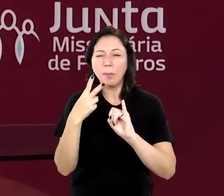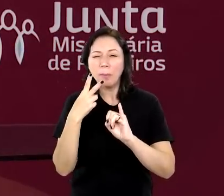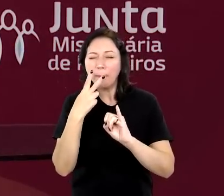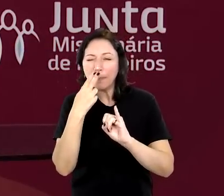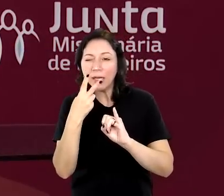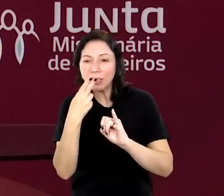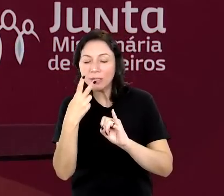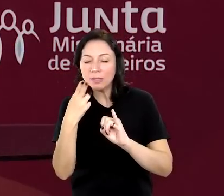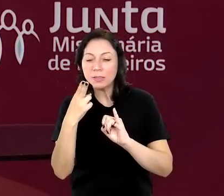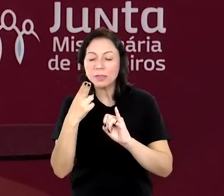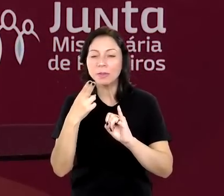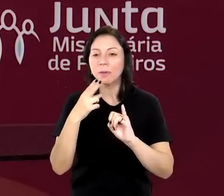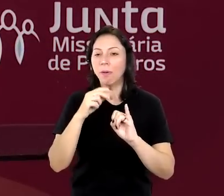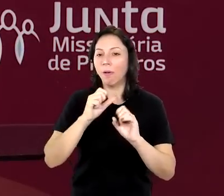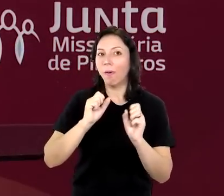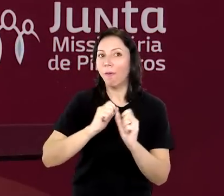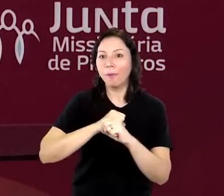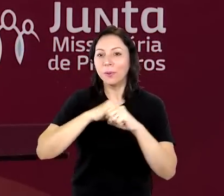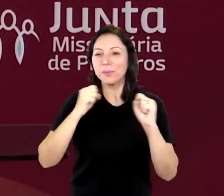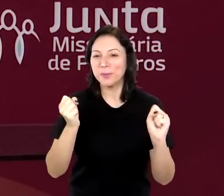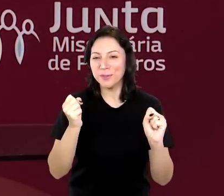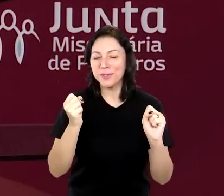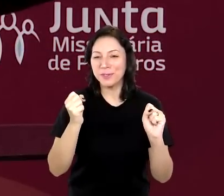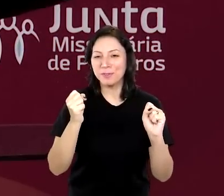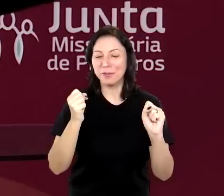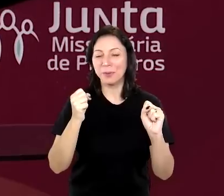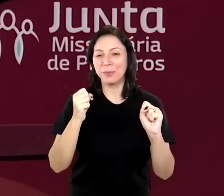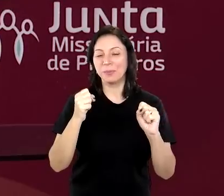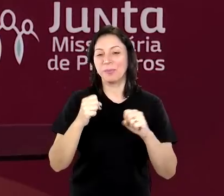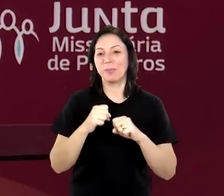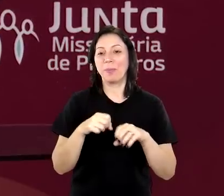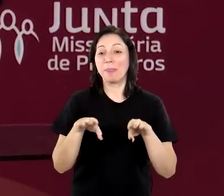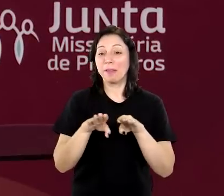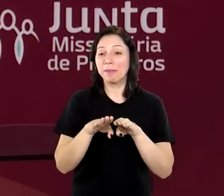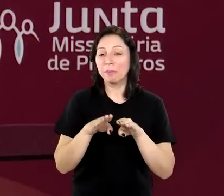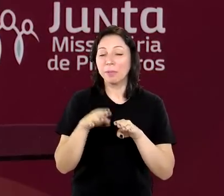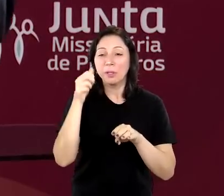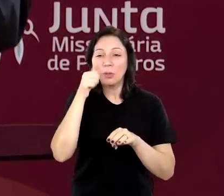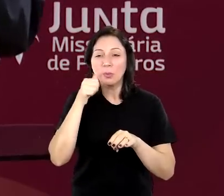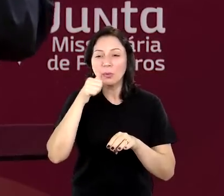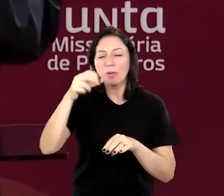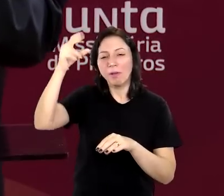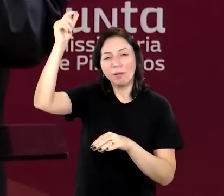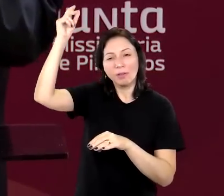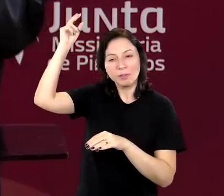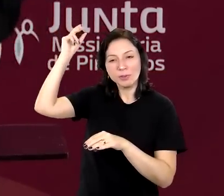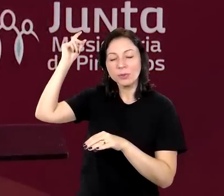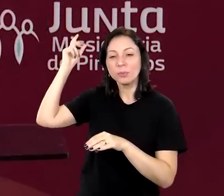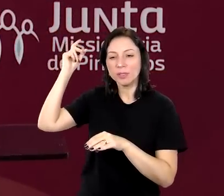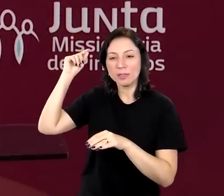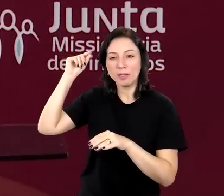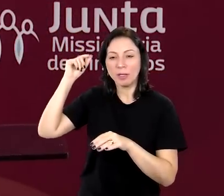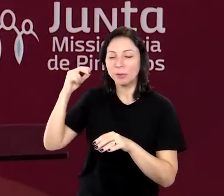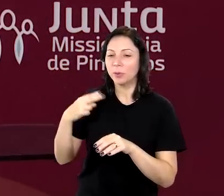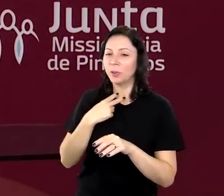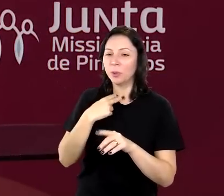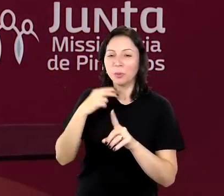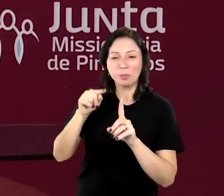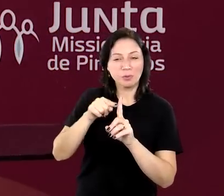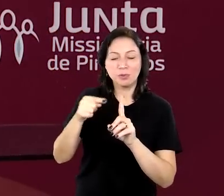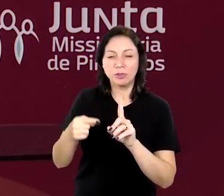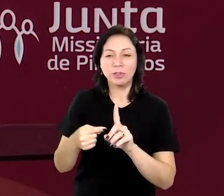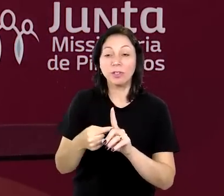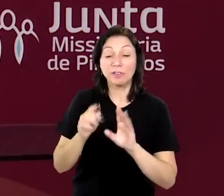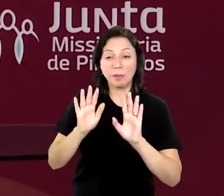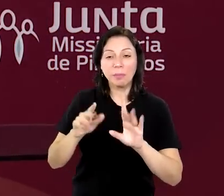filho. Foi assim com Sara, foi assim com Rebeca, foi assim com Paulo, foi assim com Jeremias, com